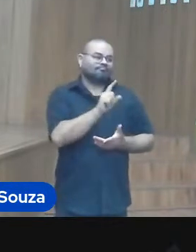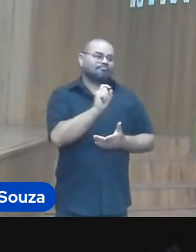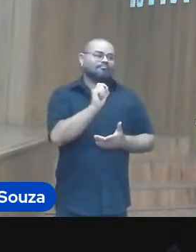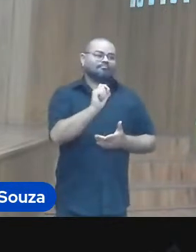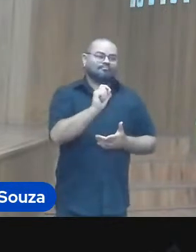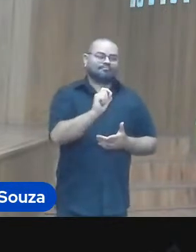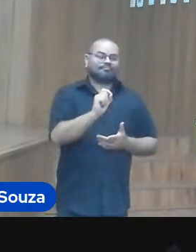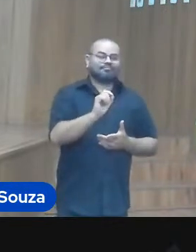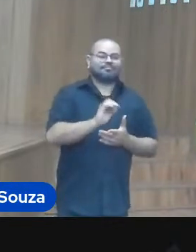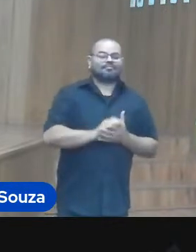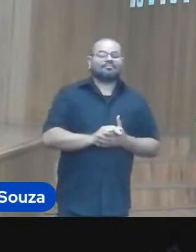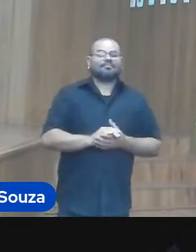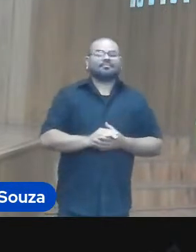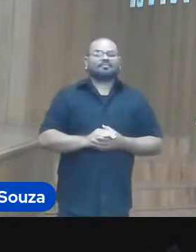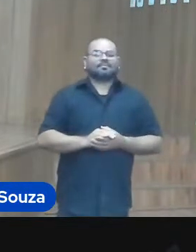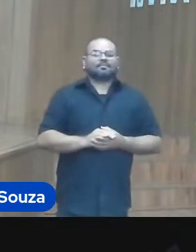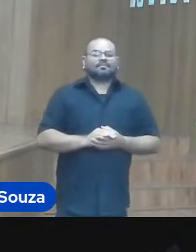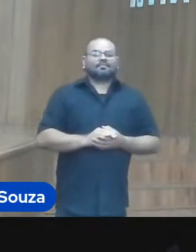agora.